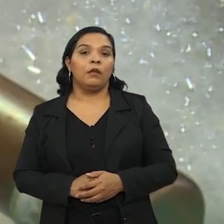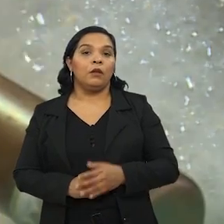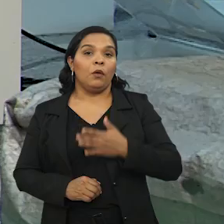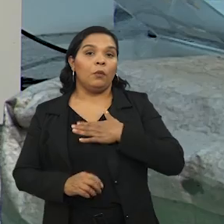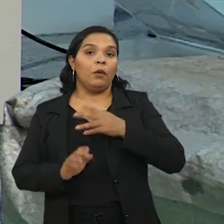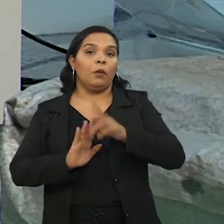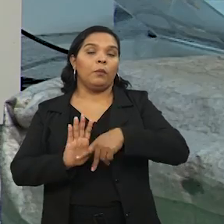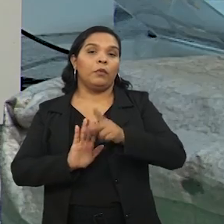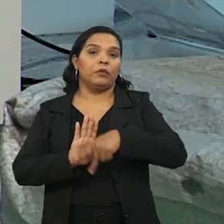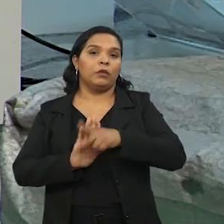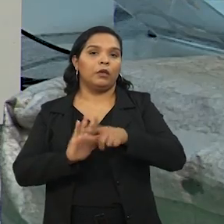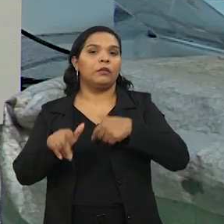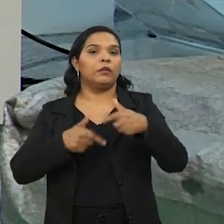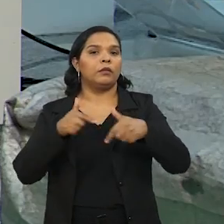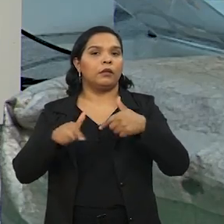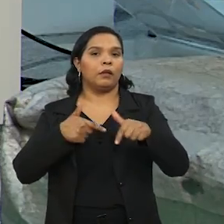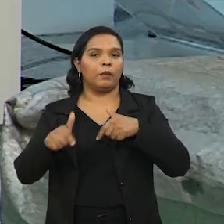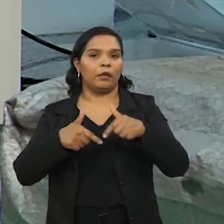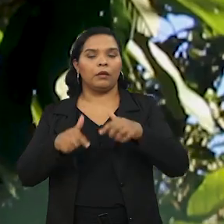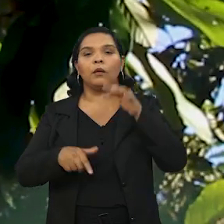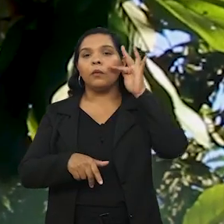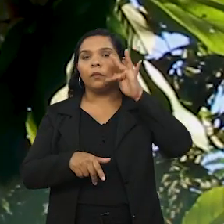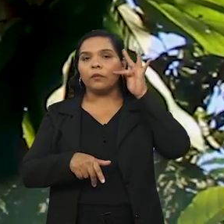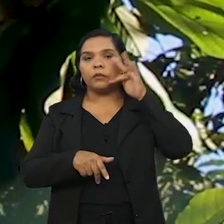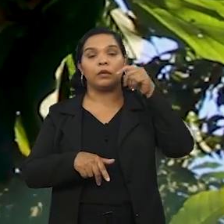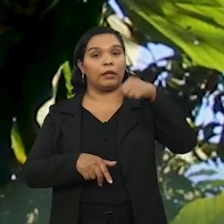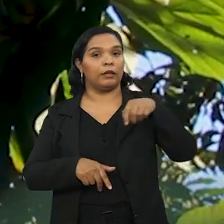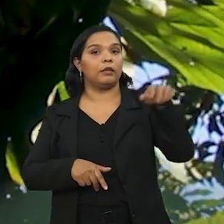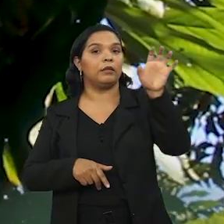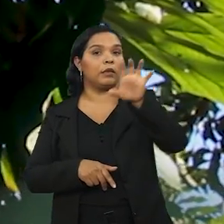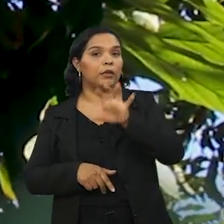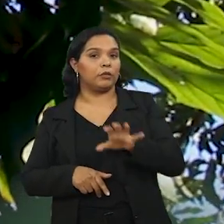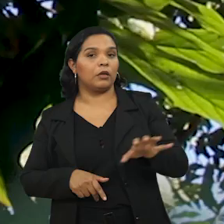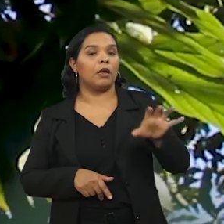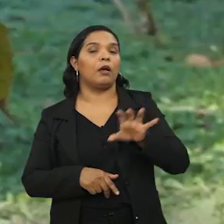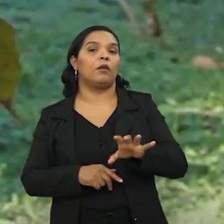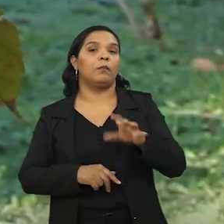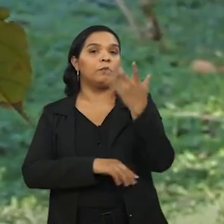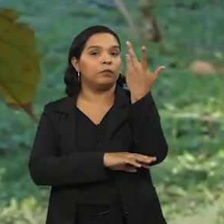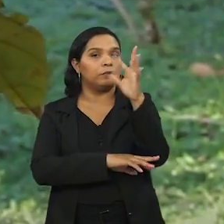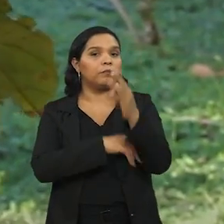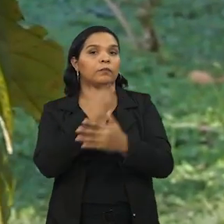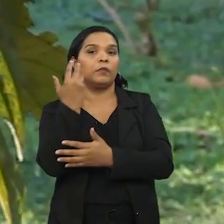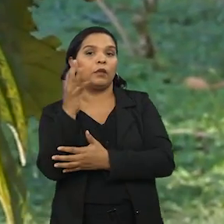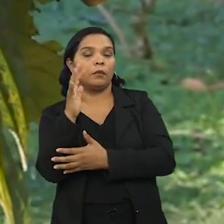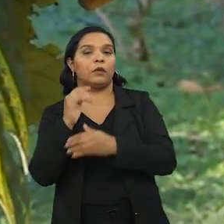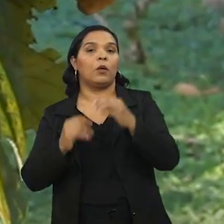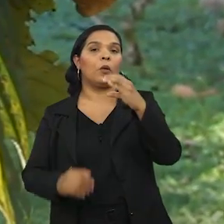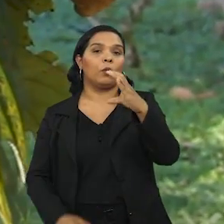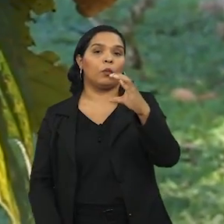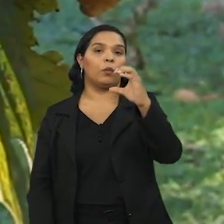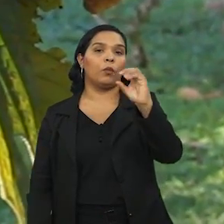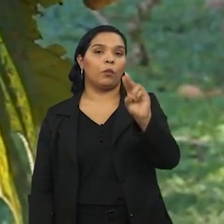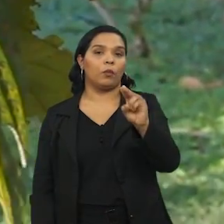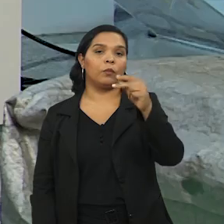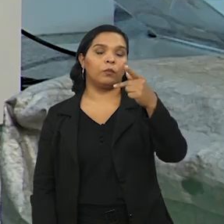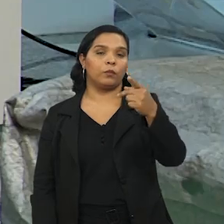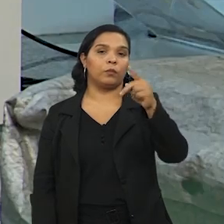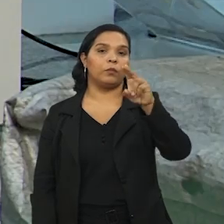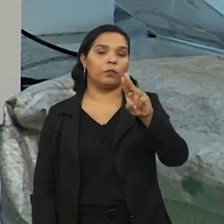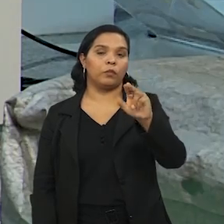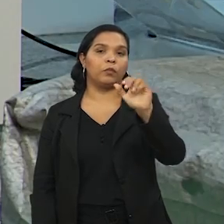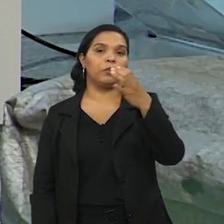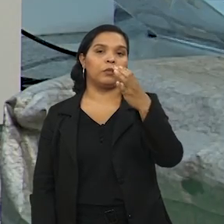E aí o meu projeto, ele trabalha com frutos, tanto aqui da região da Mata Atlântica, né, que é o cupuaçu,